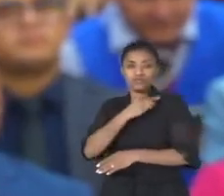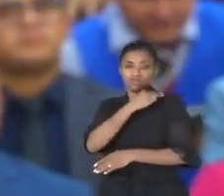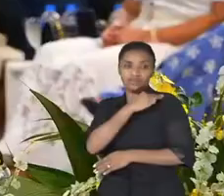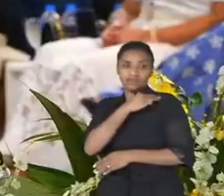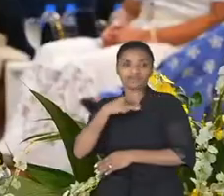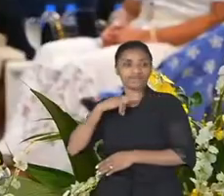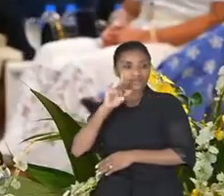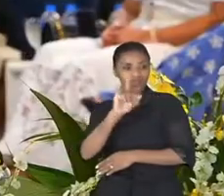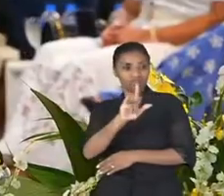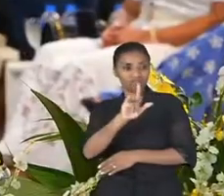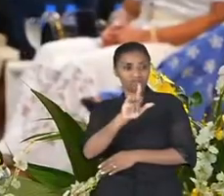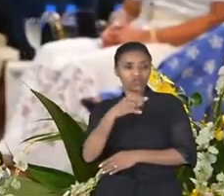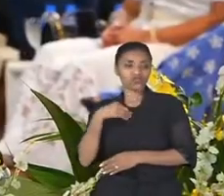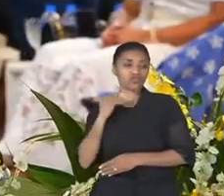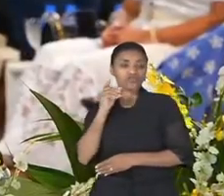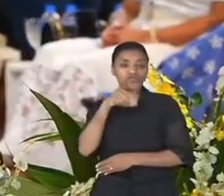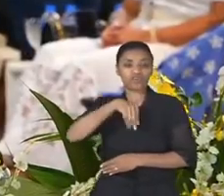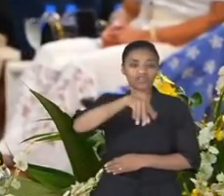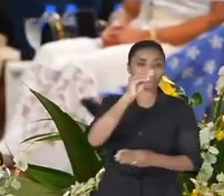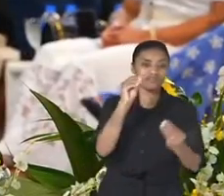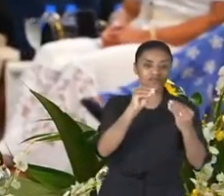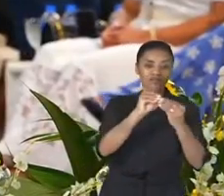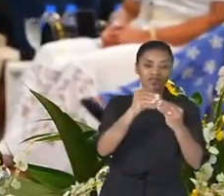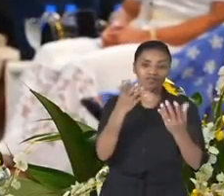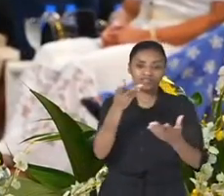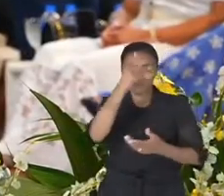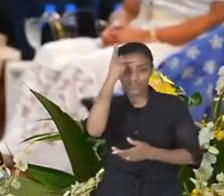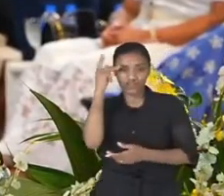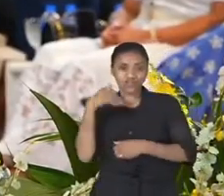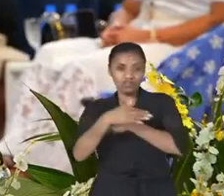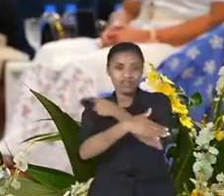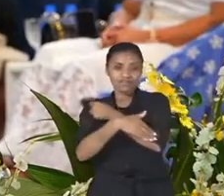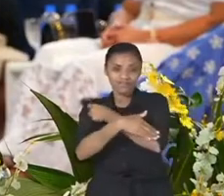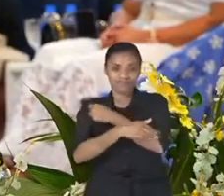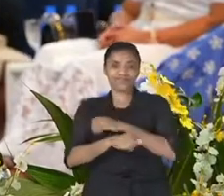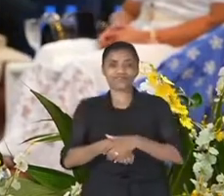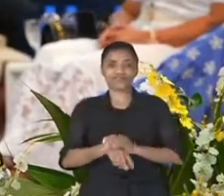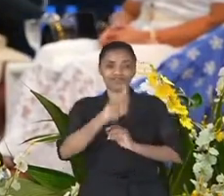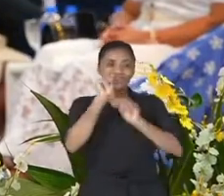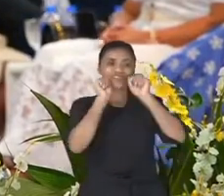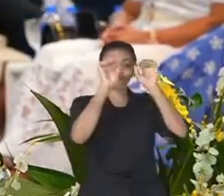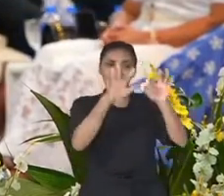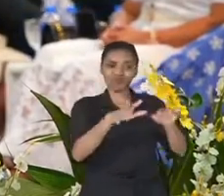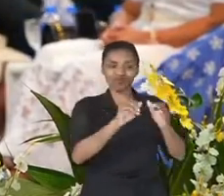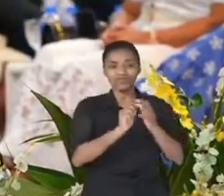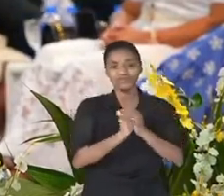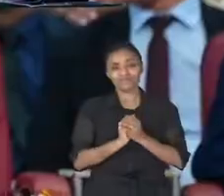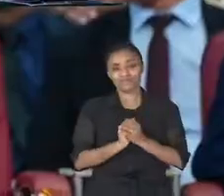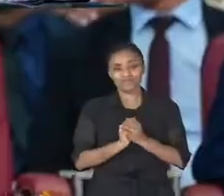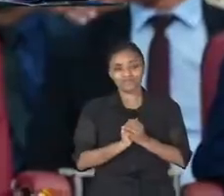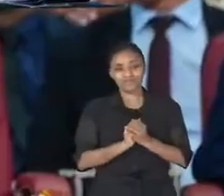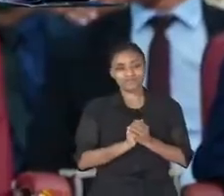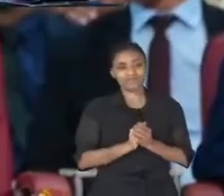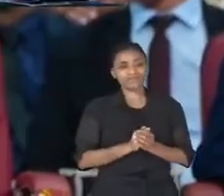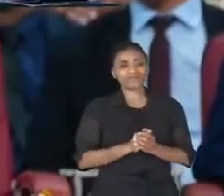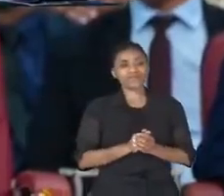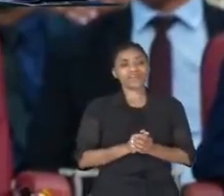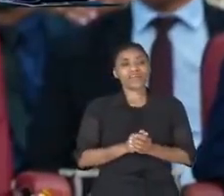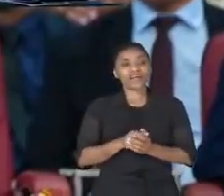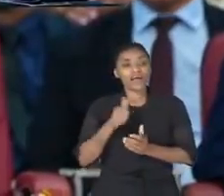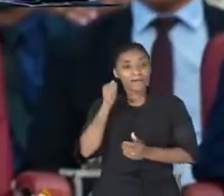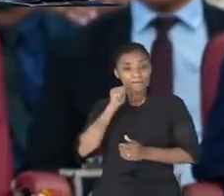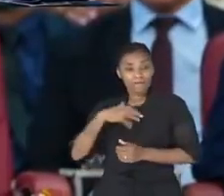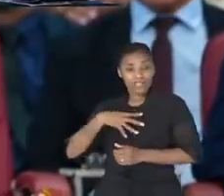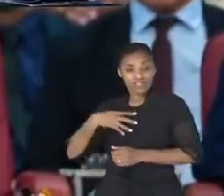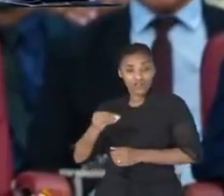amo muito. Só não vou aí te dar um beijo, senão vai ficar todo mundo com ciúmes, tá? Deus te abençoe, minha filha. Ela e as minhas filhas